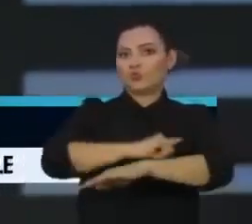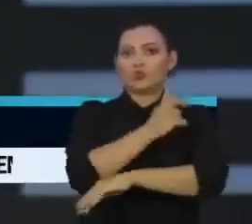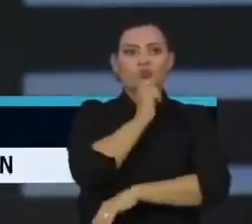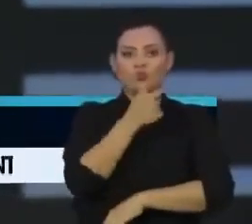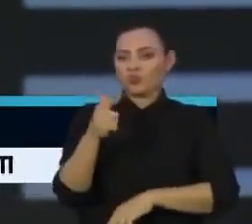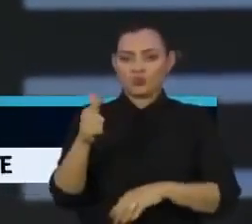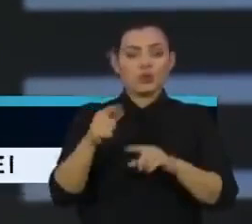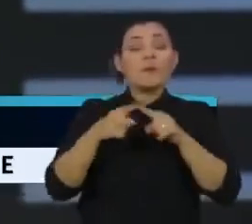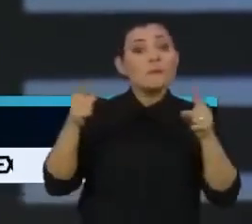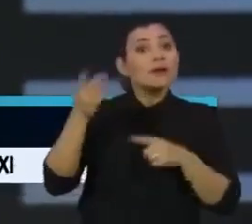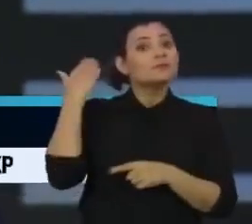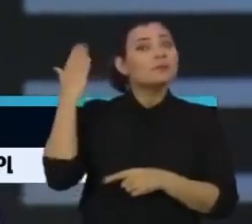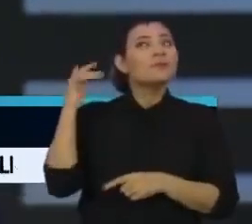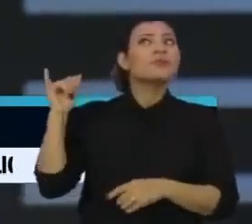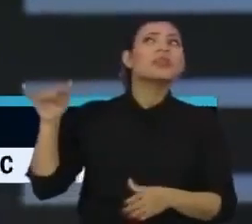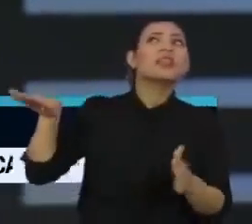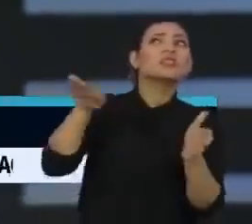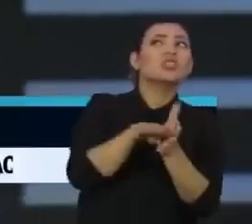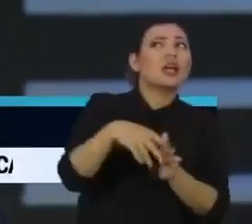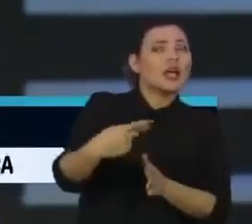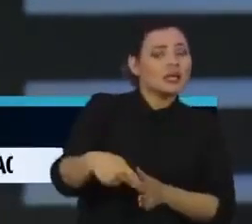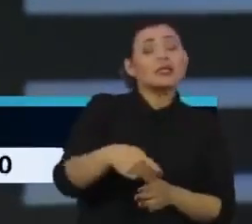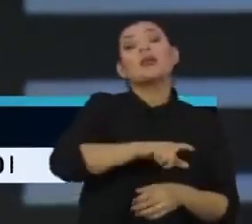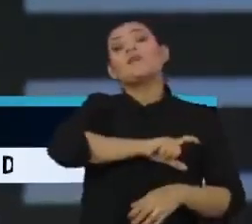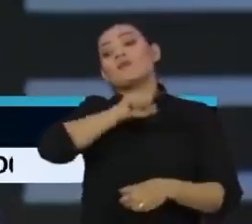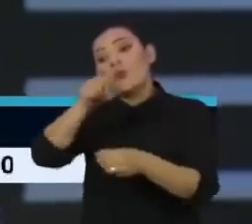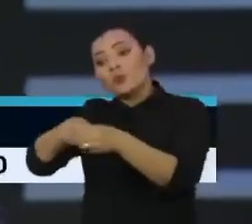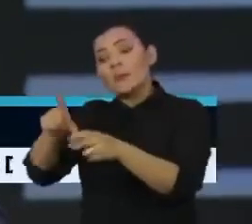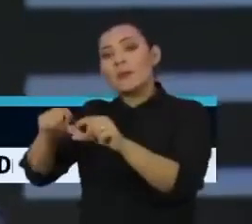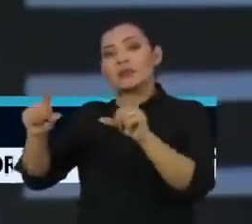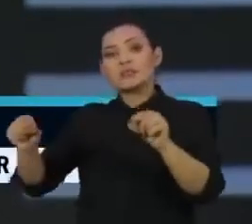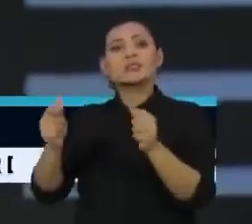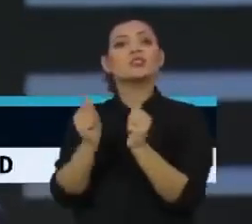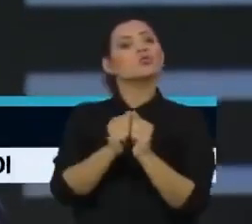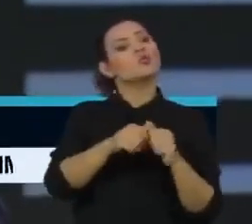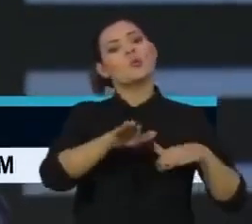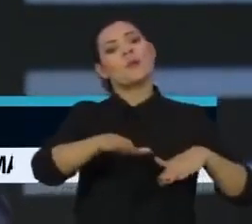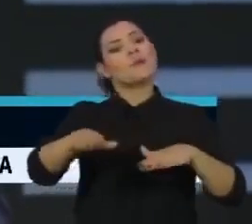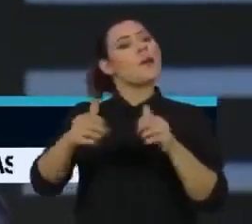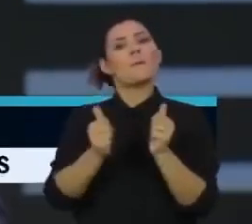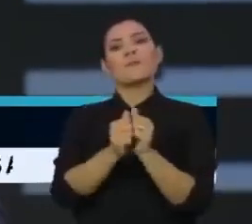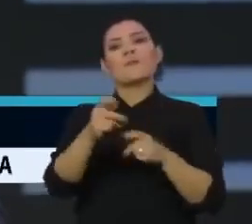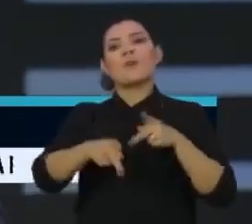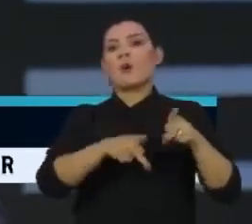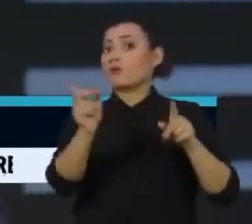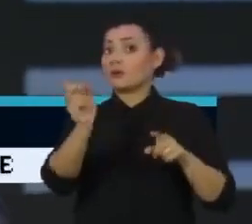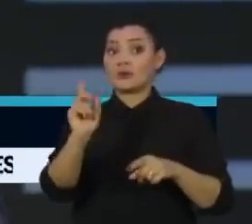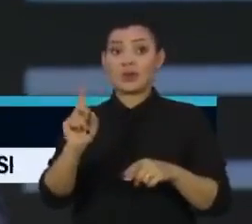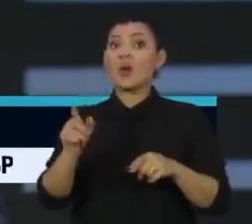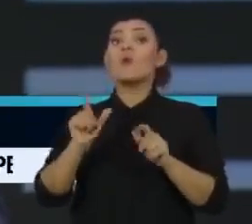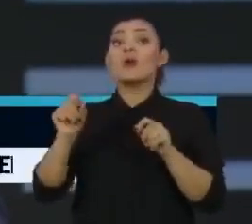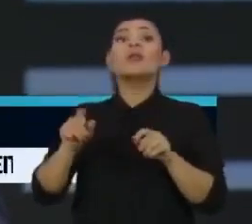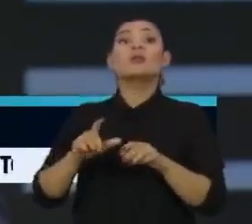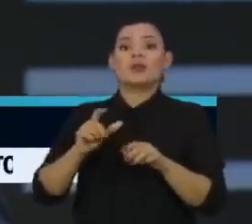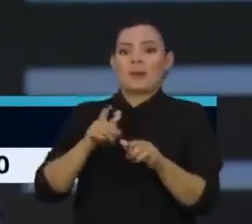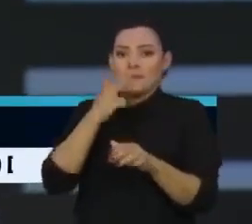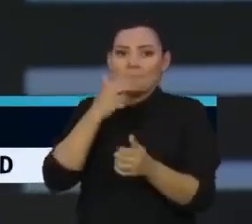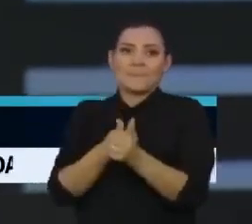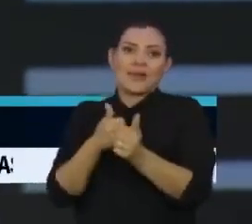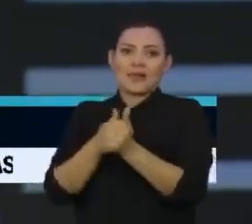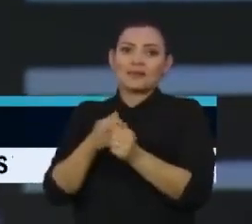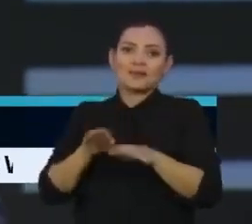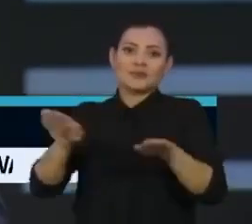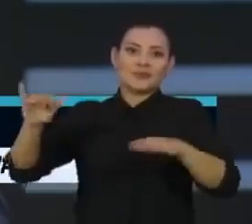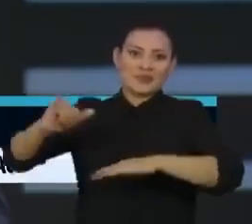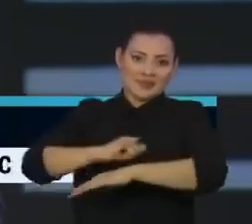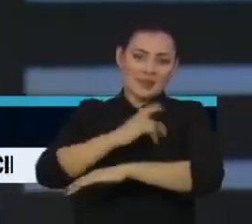FAB, ele chegaria aqui e voltaria a Brasília nos braços do povo. Não, ele saiu da base de Cumbica guiando um DKV, que não era